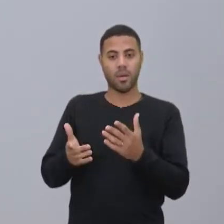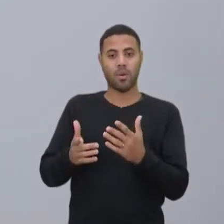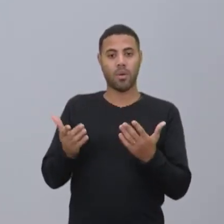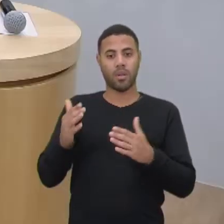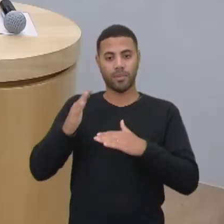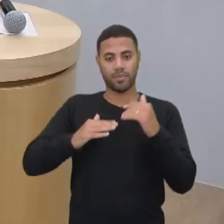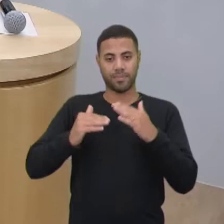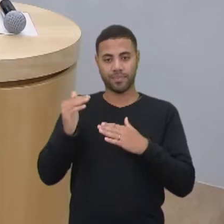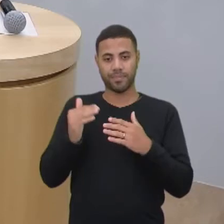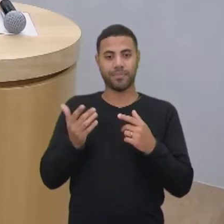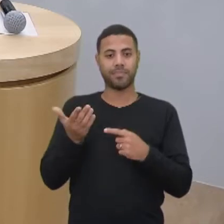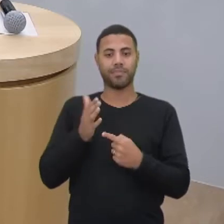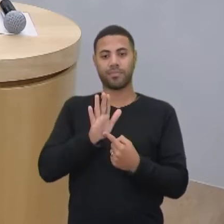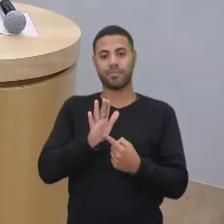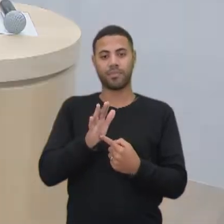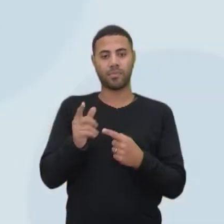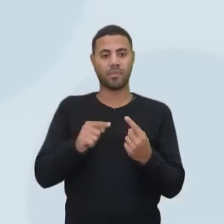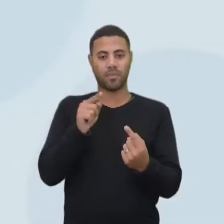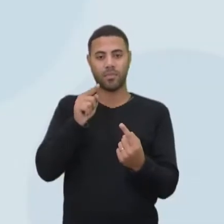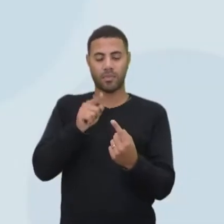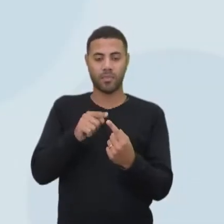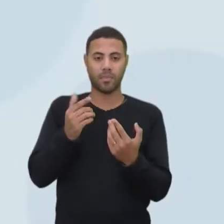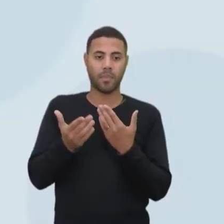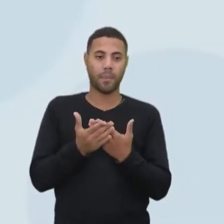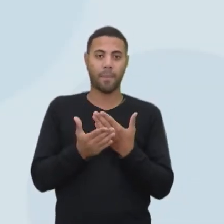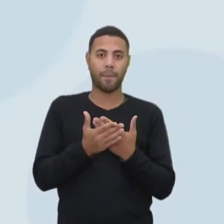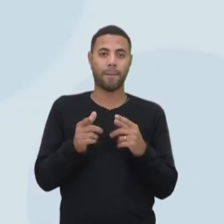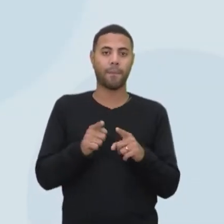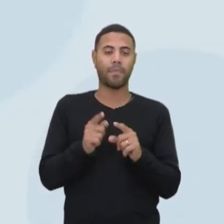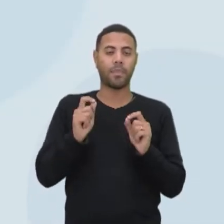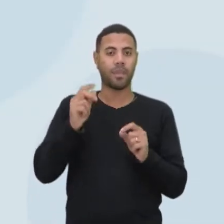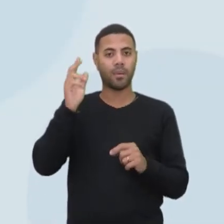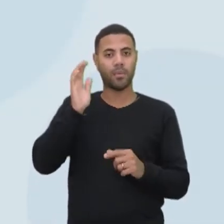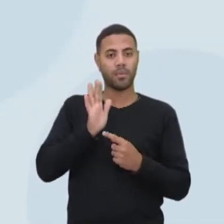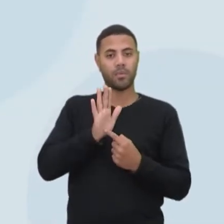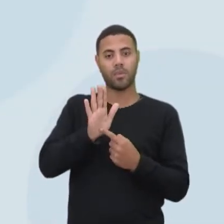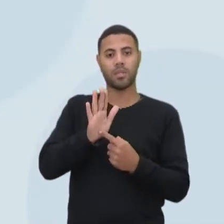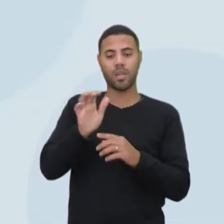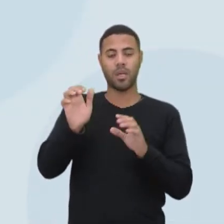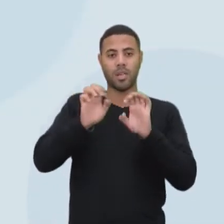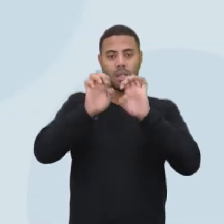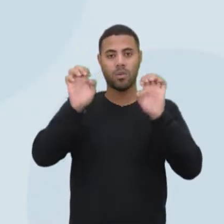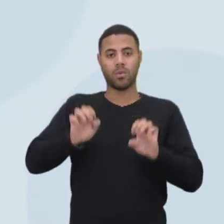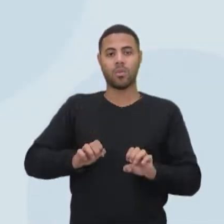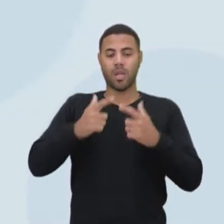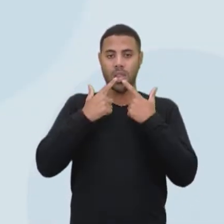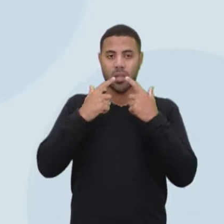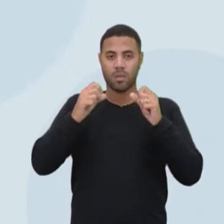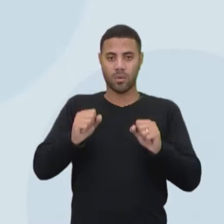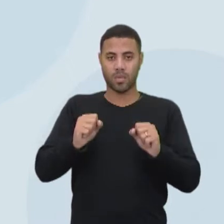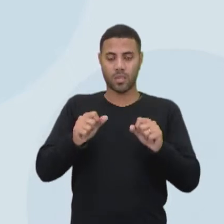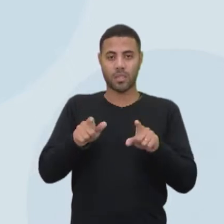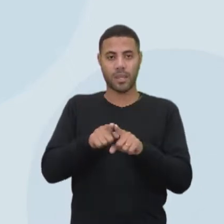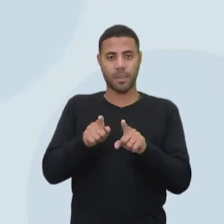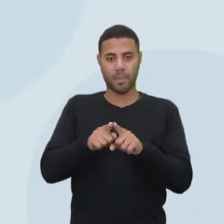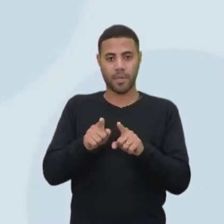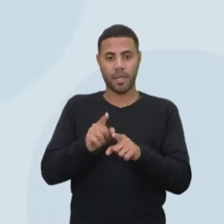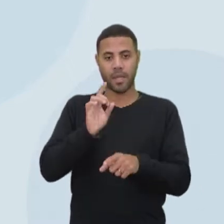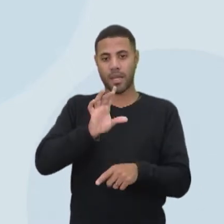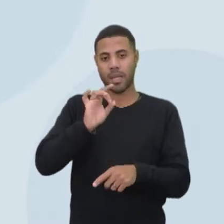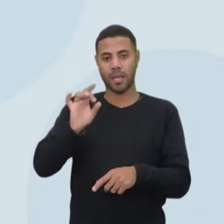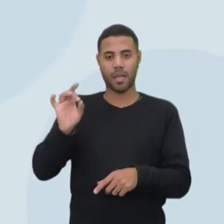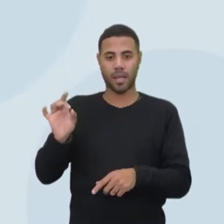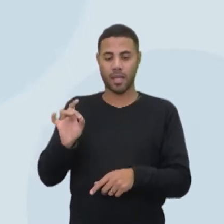aula, vamos ver qual é o objetivo dessa nossa aula. Relembrar sobre a estrutura e a linguagem peculiares de cada